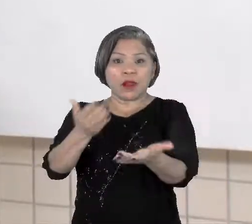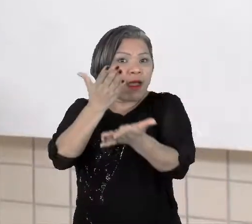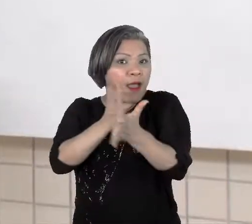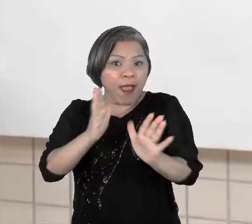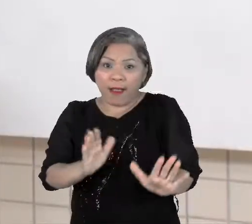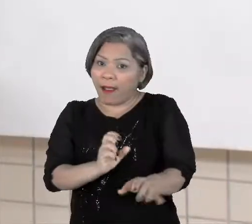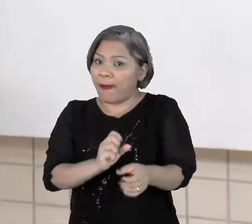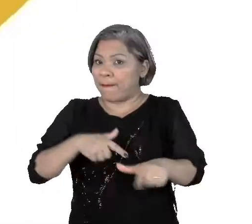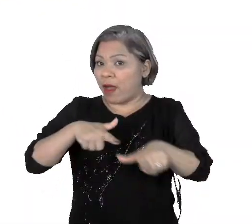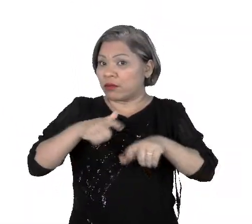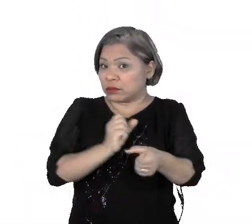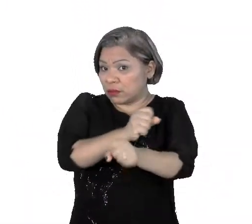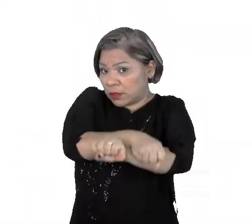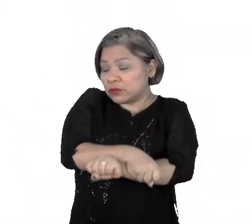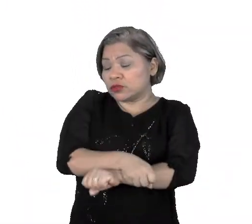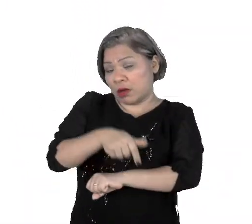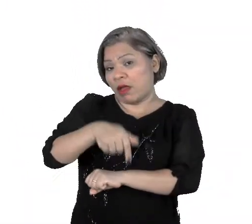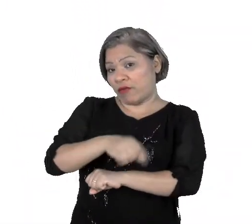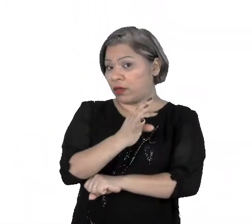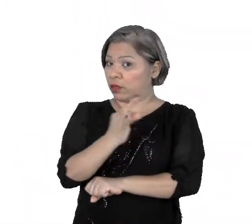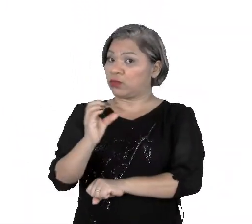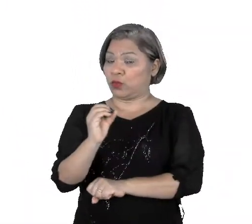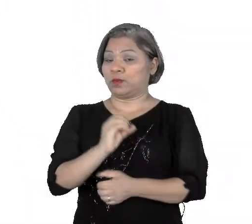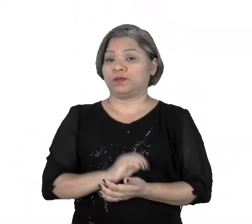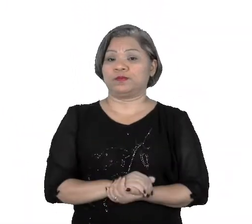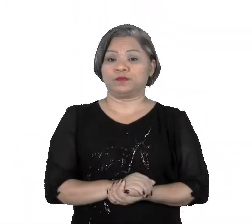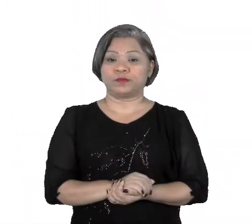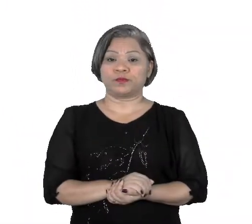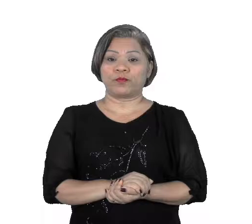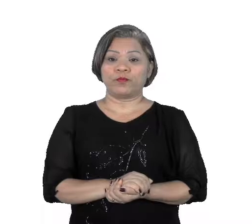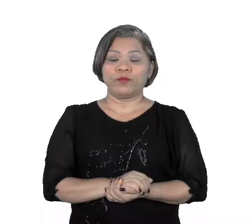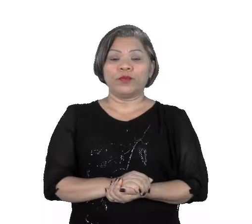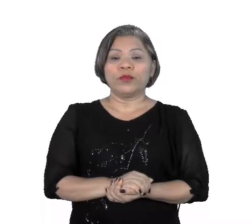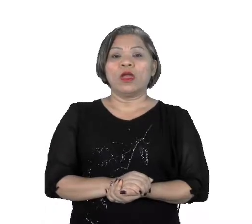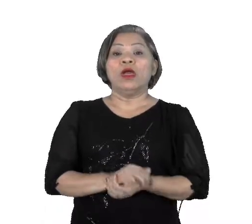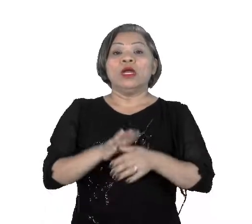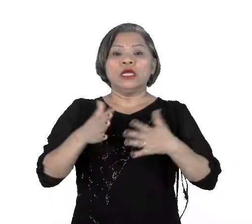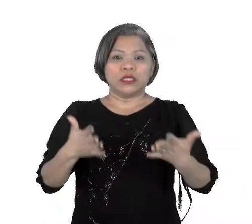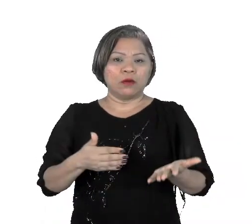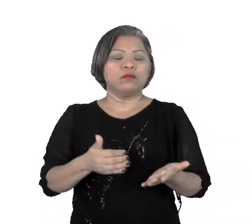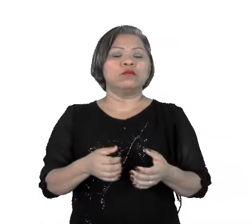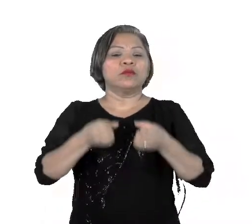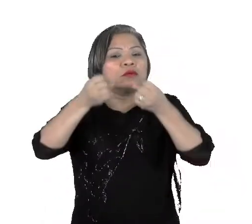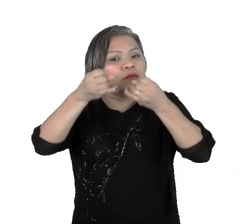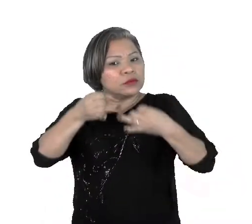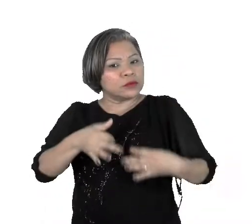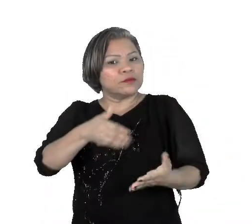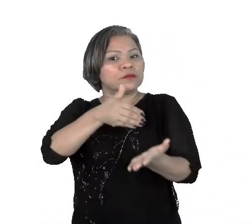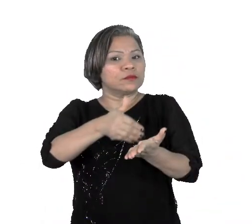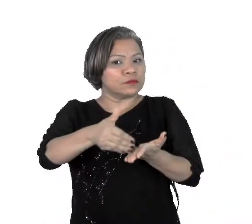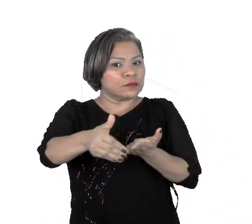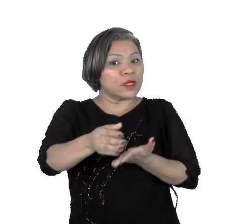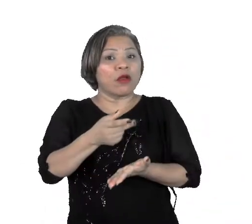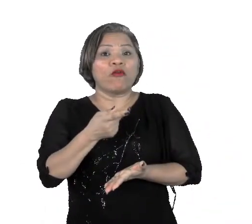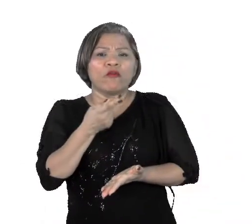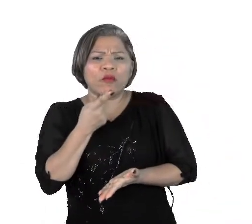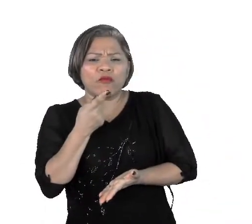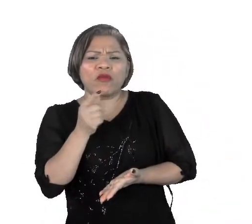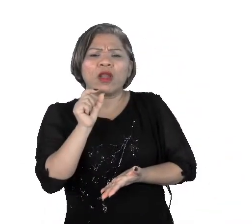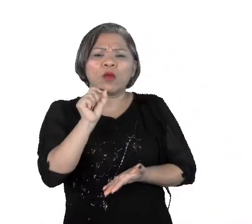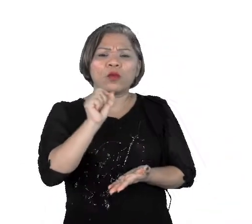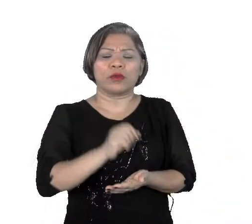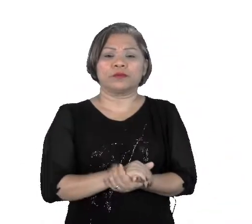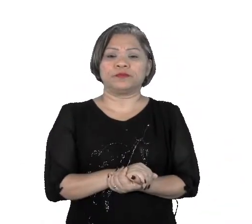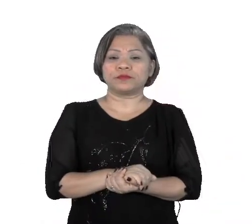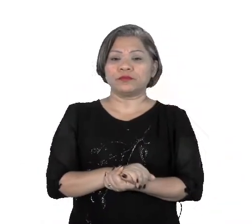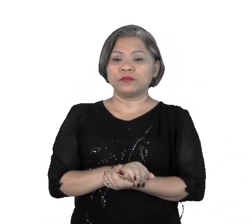estado. Bom, gente, ainda falando sobre o trabalho escravo no estado de Tocantins, nós vamos falar sobre o trabalho escravo